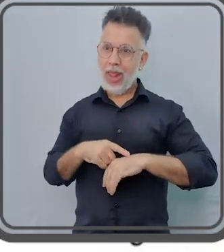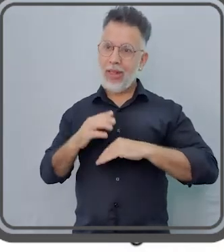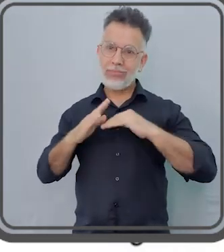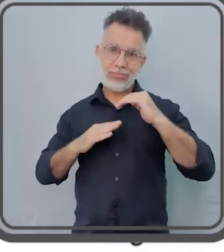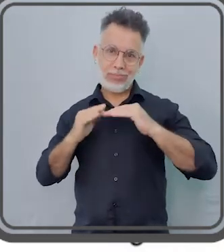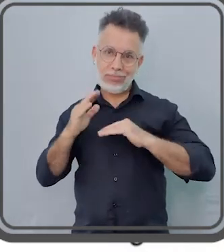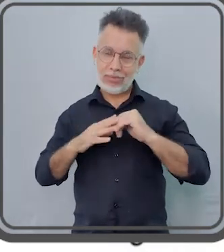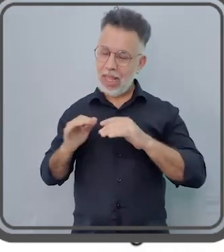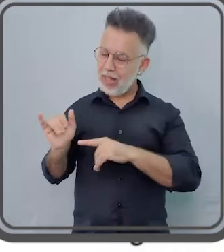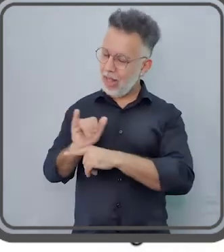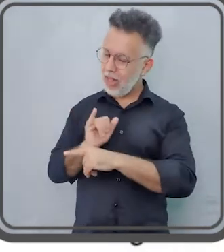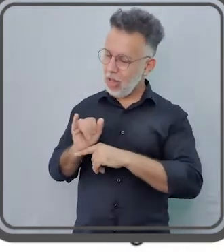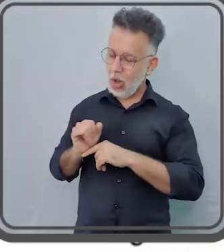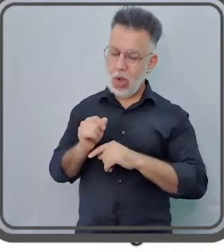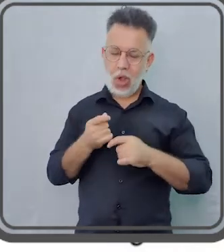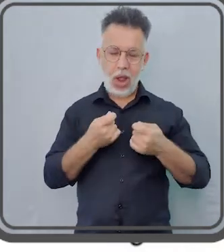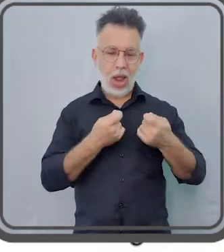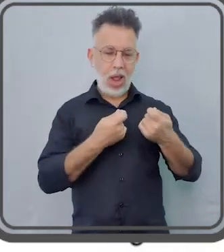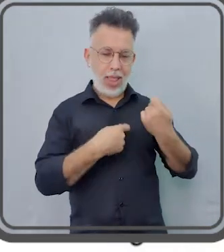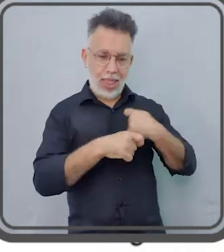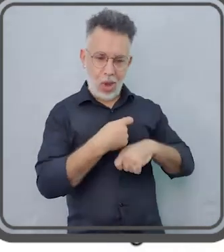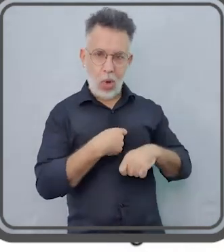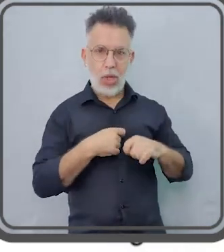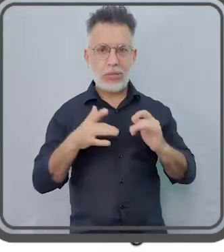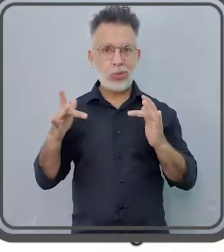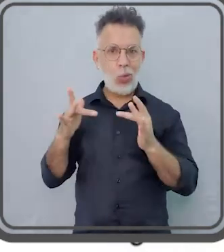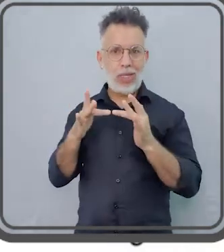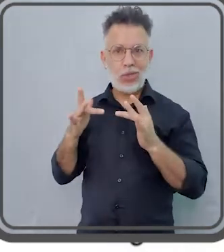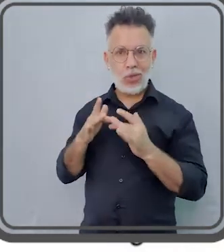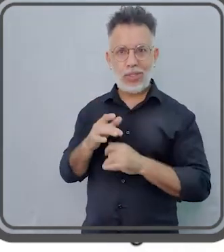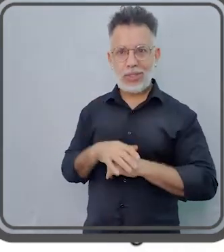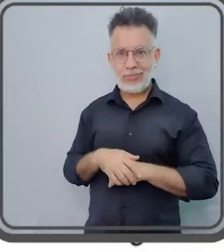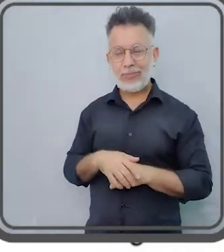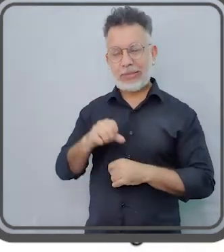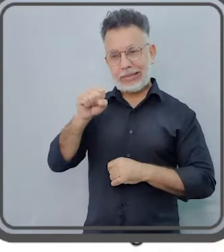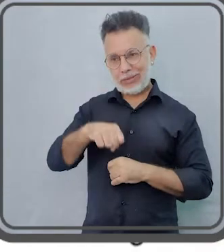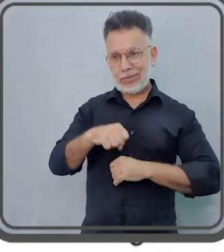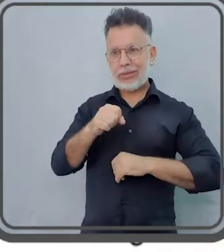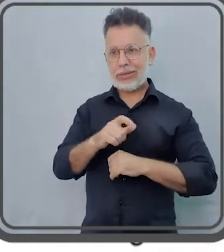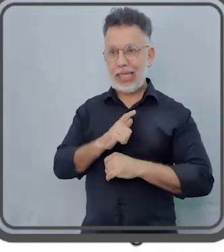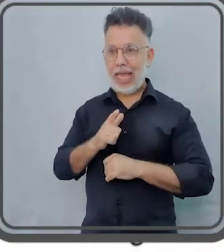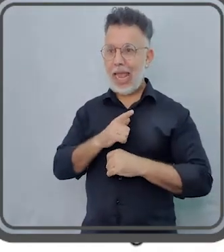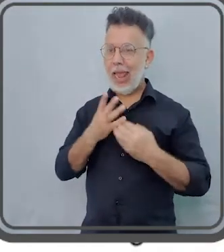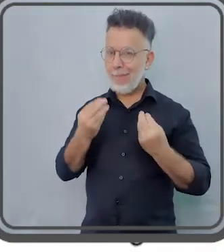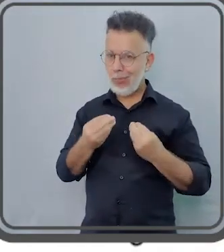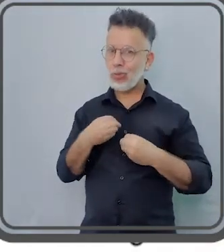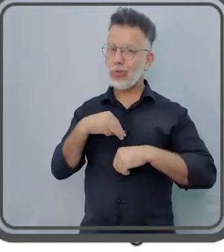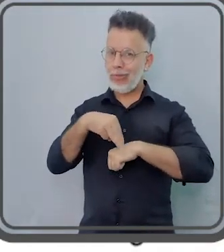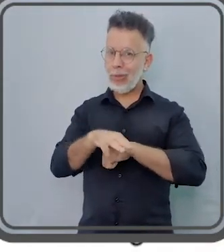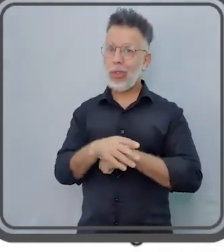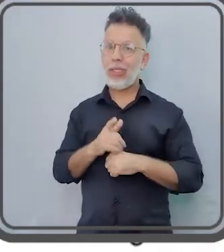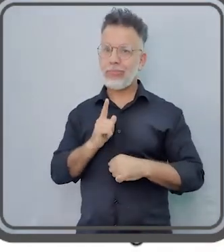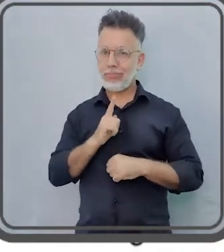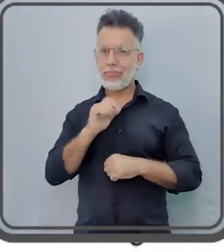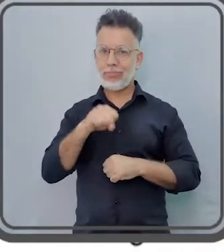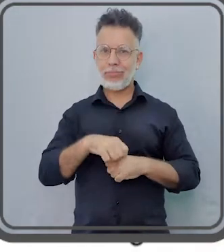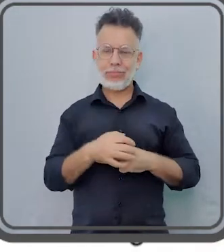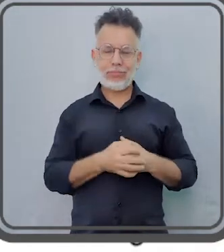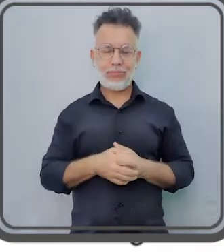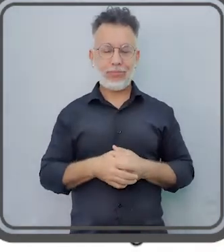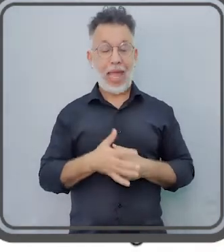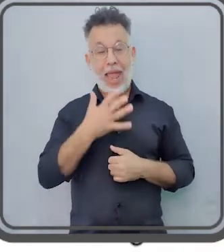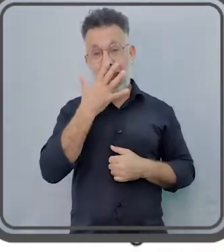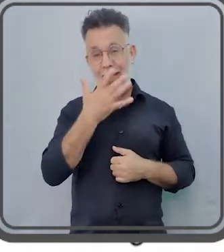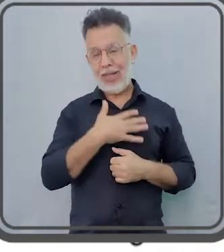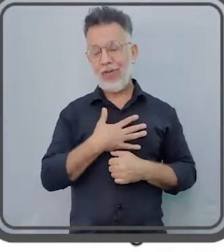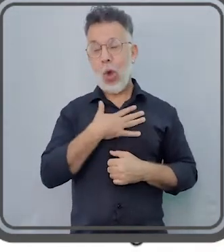de negócios, né, conexões. Então, sim, a gente... É muito da mentoria. É incrível. Eu gosto muito quem valida isso, né?